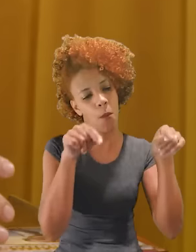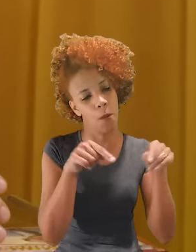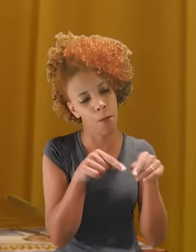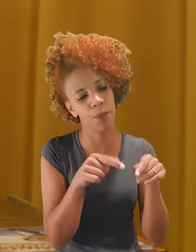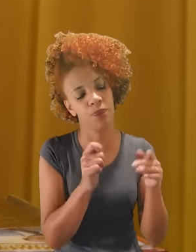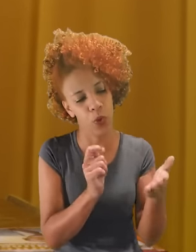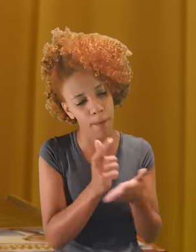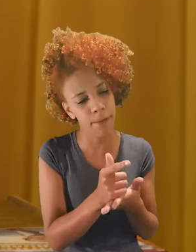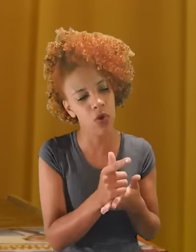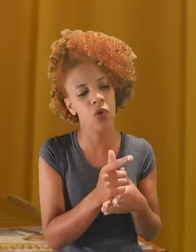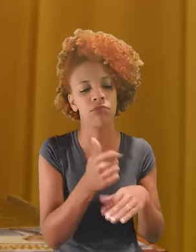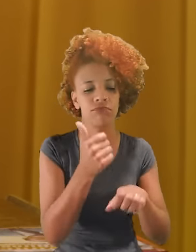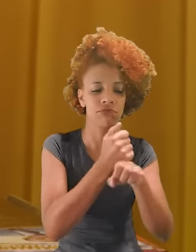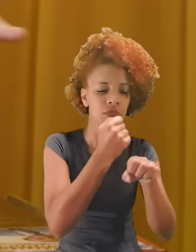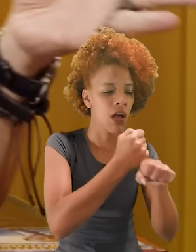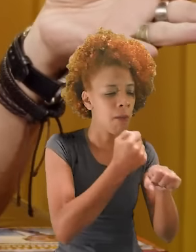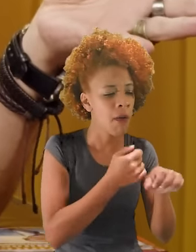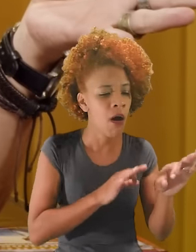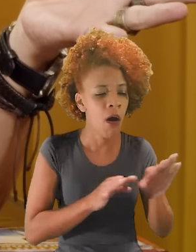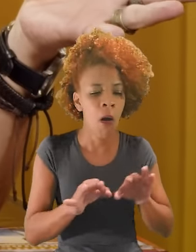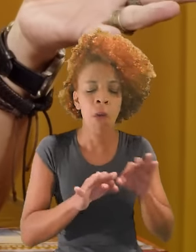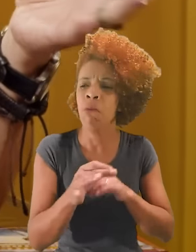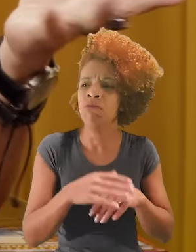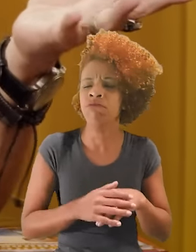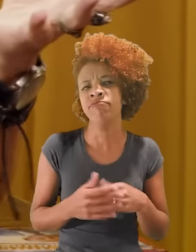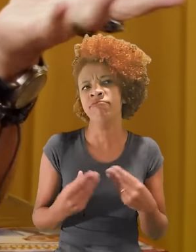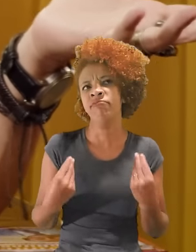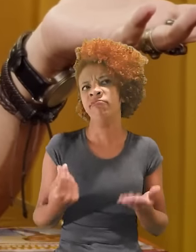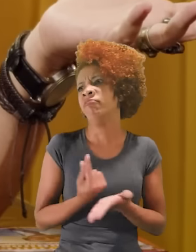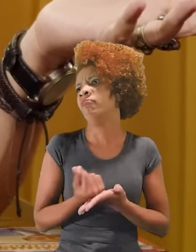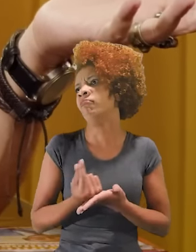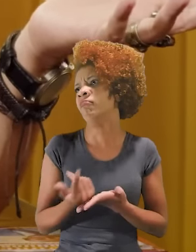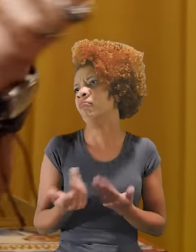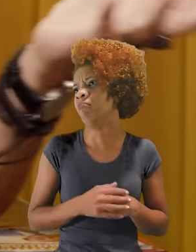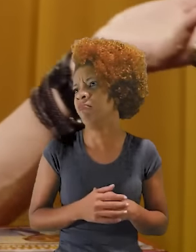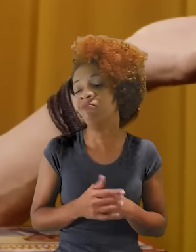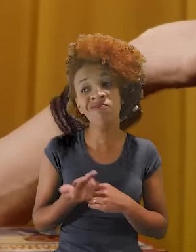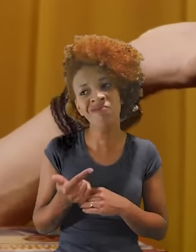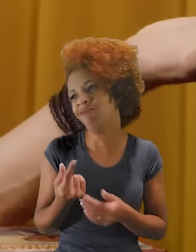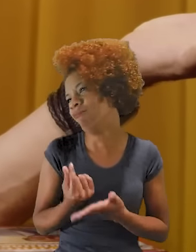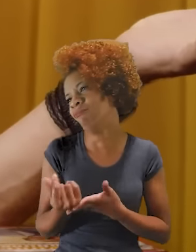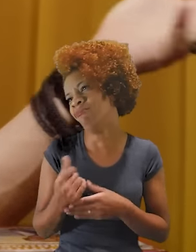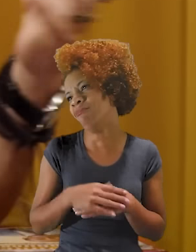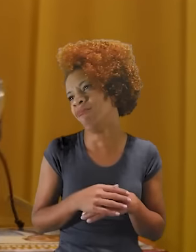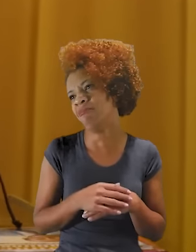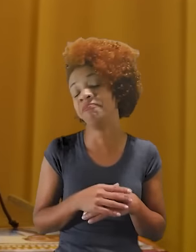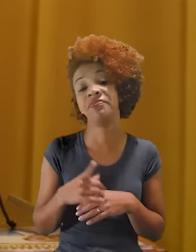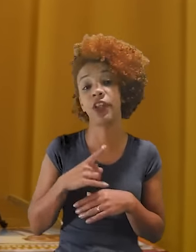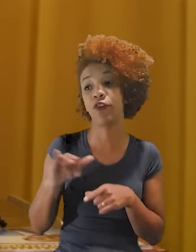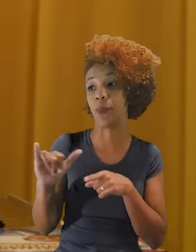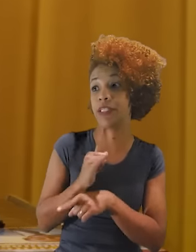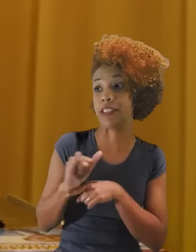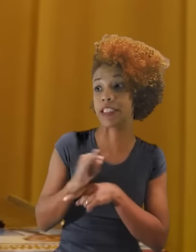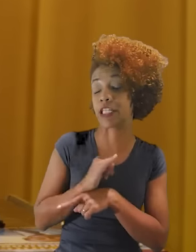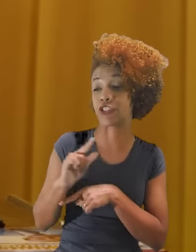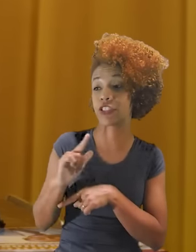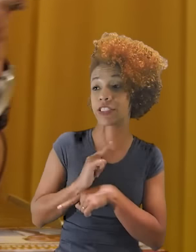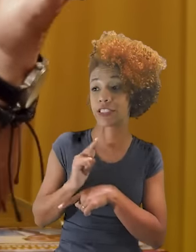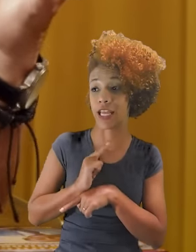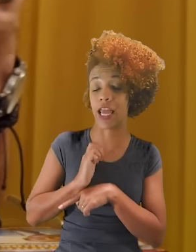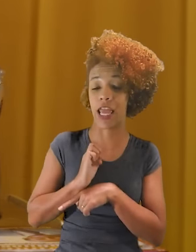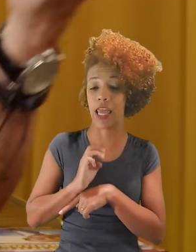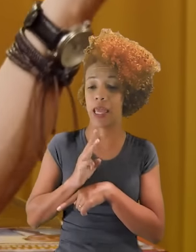terreno, e aí lá eles começaram a montar o parque. Aí você vai falar, pô, mas e o dinheiro? Porque o cara também não tinha, né? Aí o dinheiro foi uma grande sacada, que eles tinham